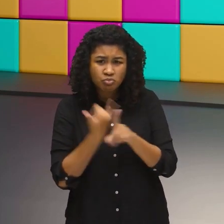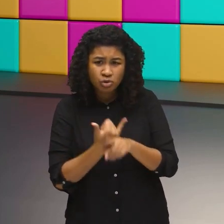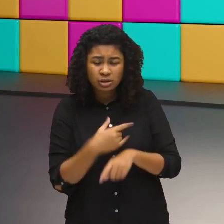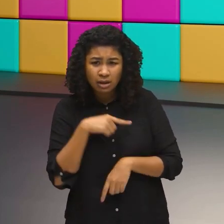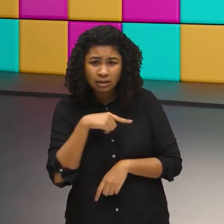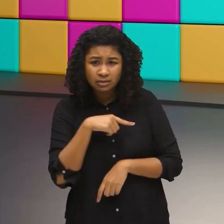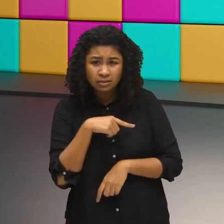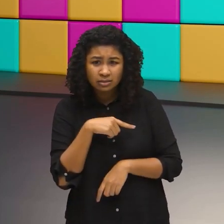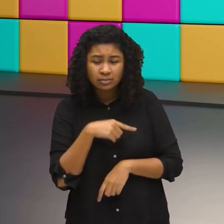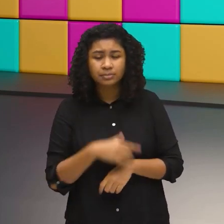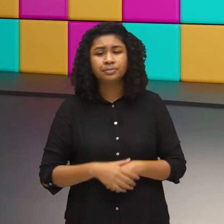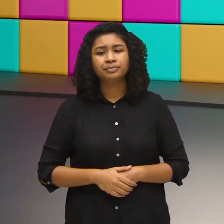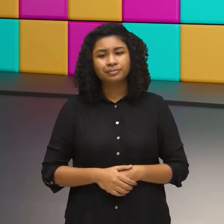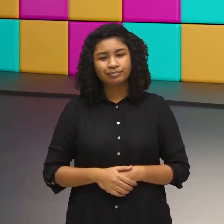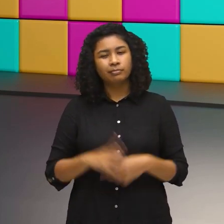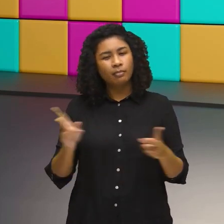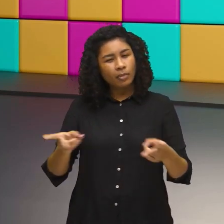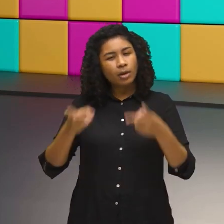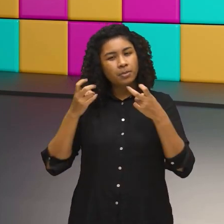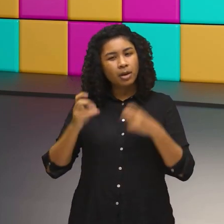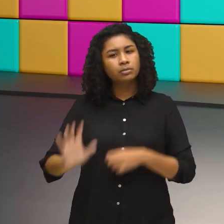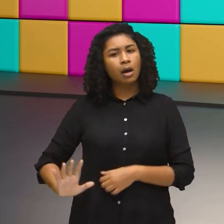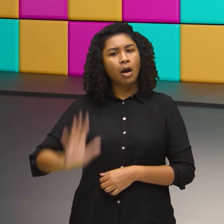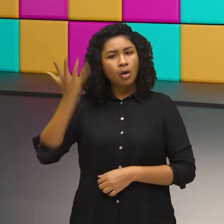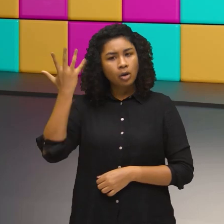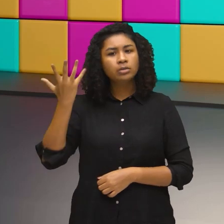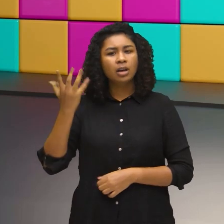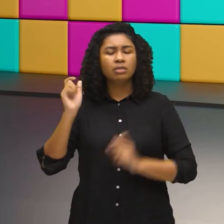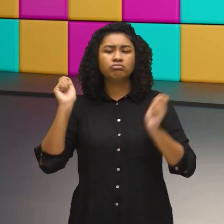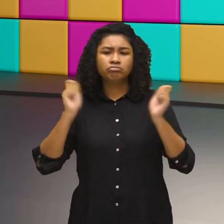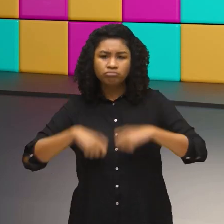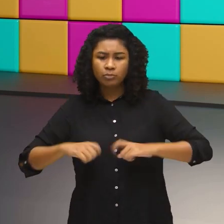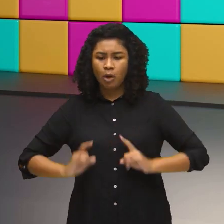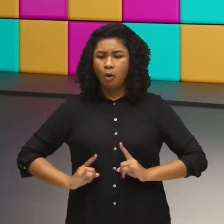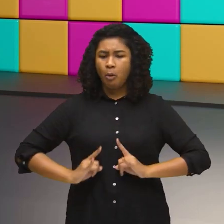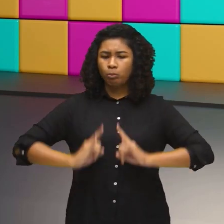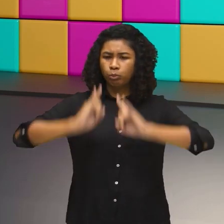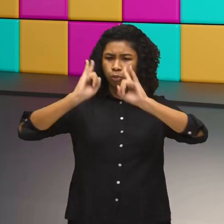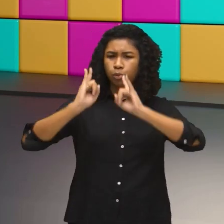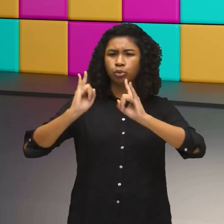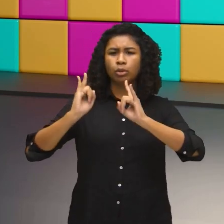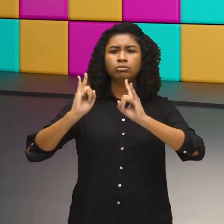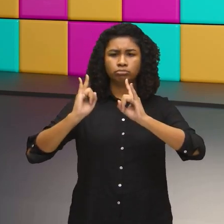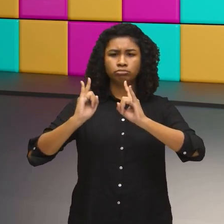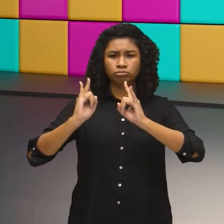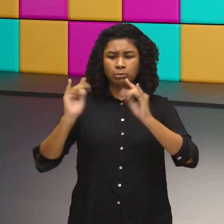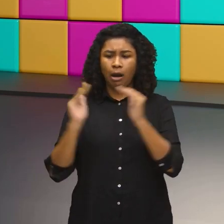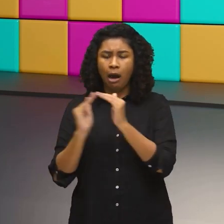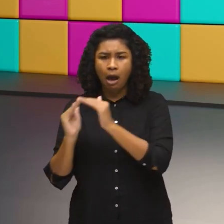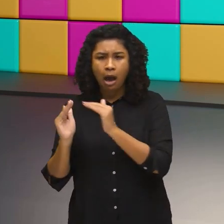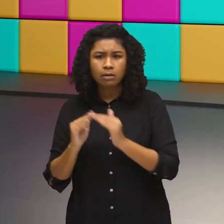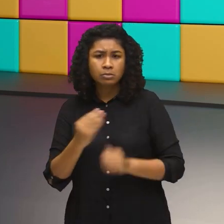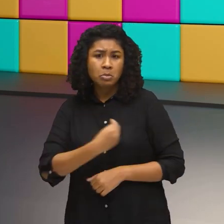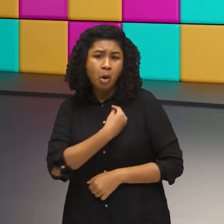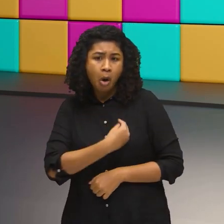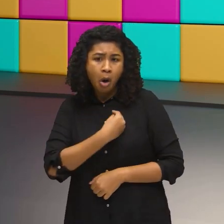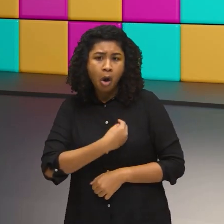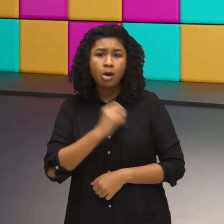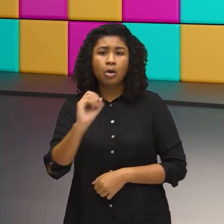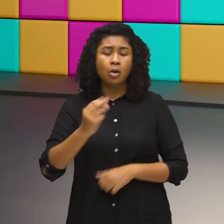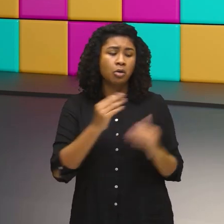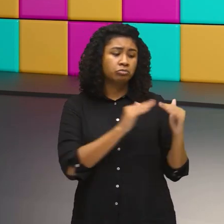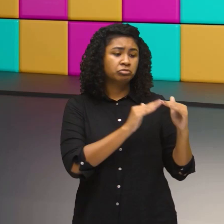pode acontecer também no condomínio onde mora, na vizinhança, em grupos ou